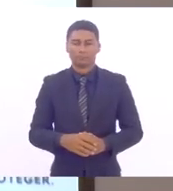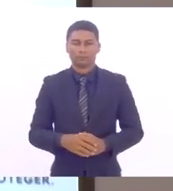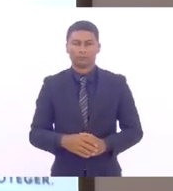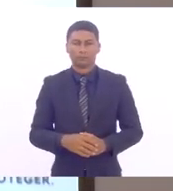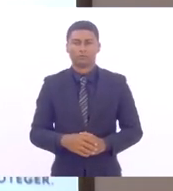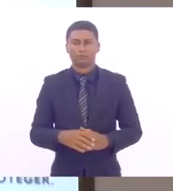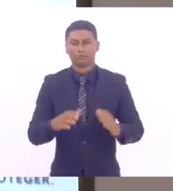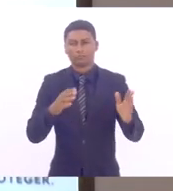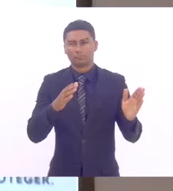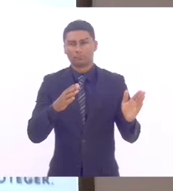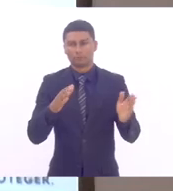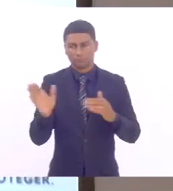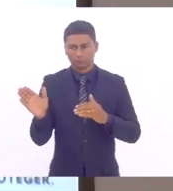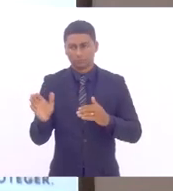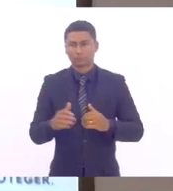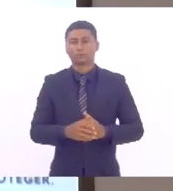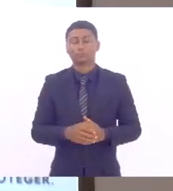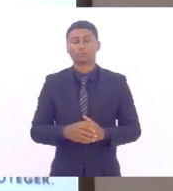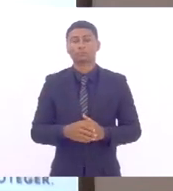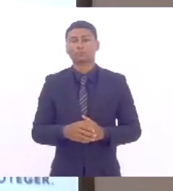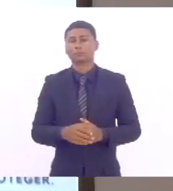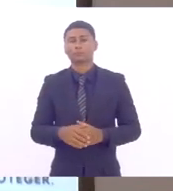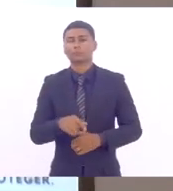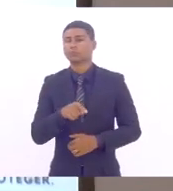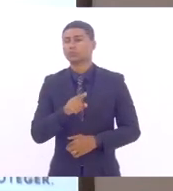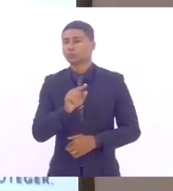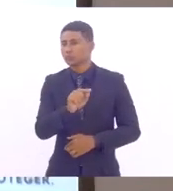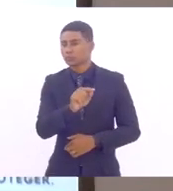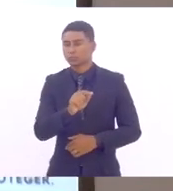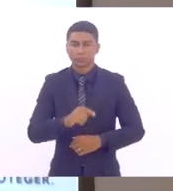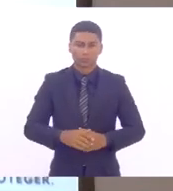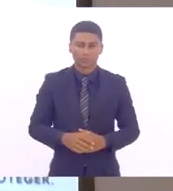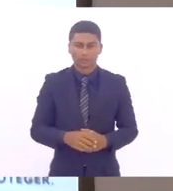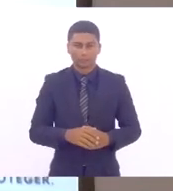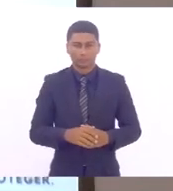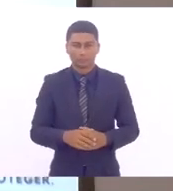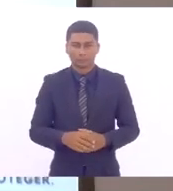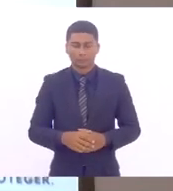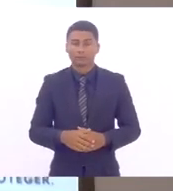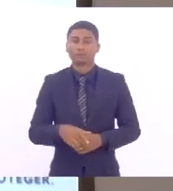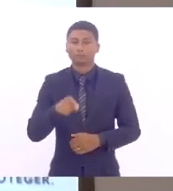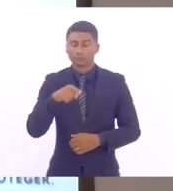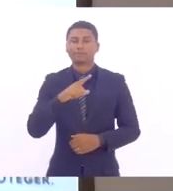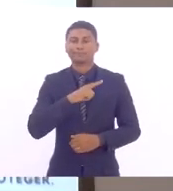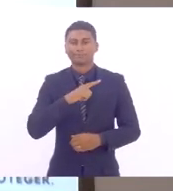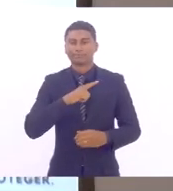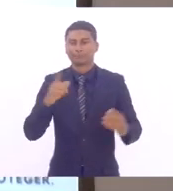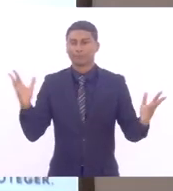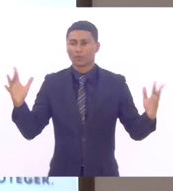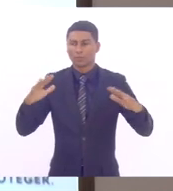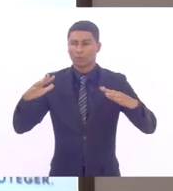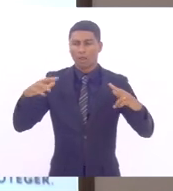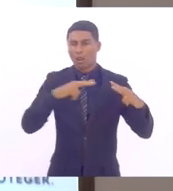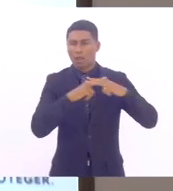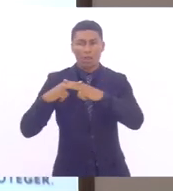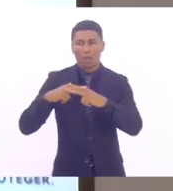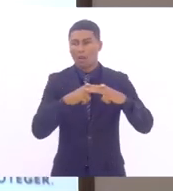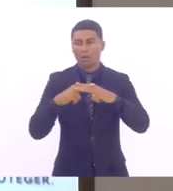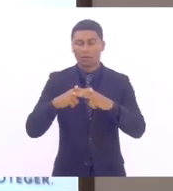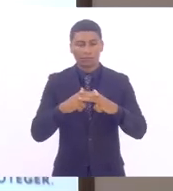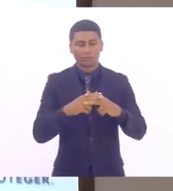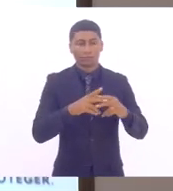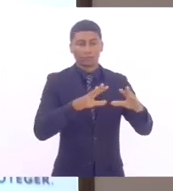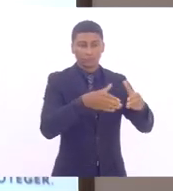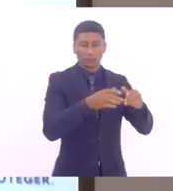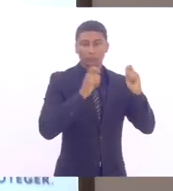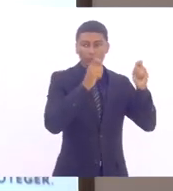Pode passar? Que você ia dar. Essa questão aqui foi um confronto que teve entre a raça e a jovem, são torcidas do mesmo